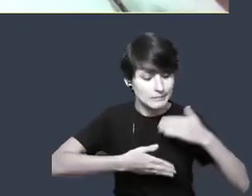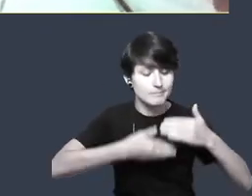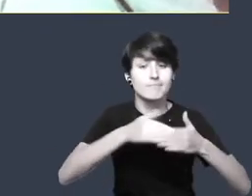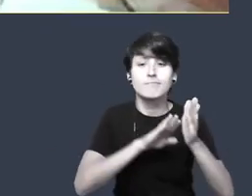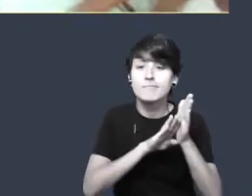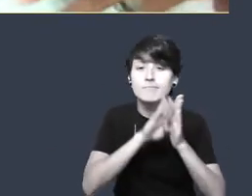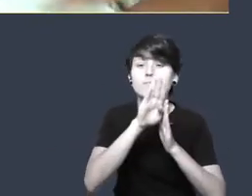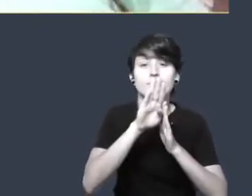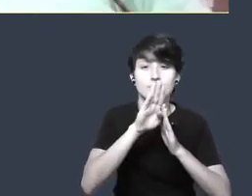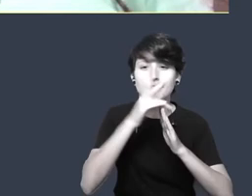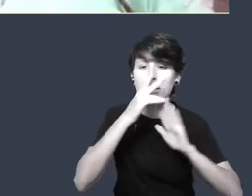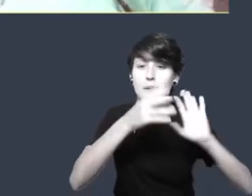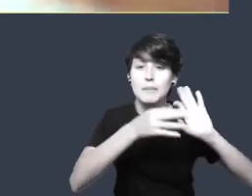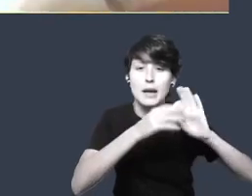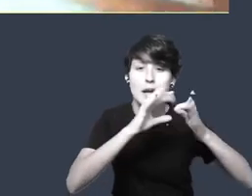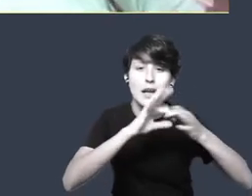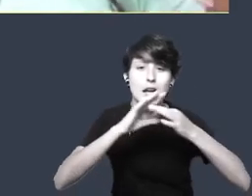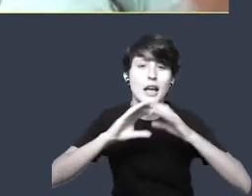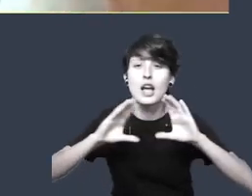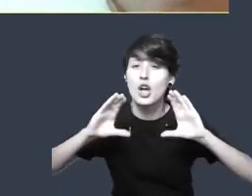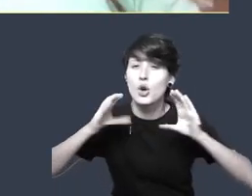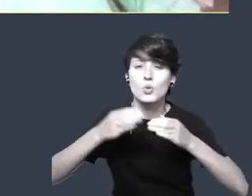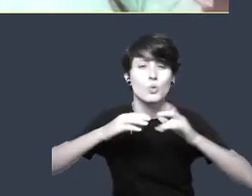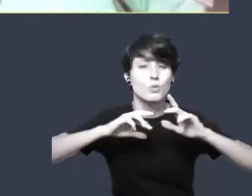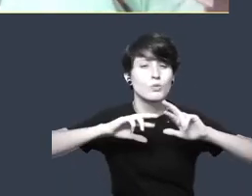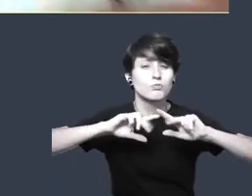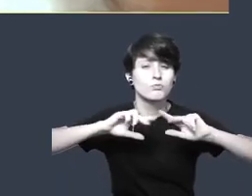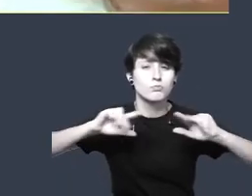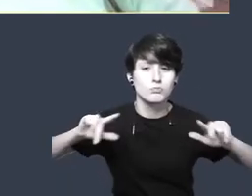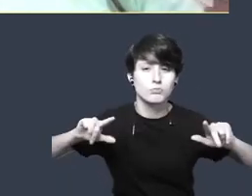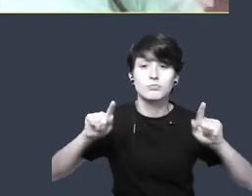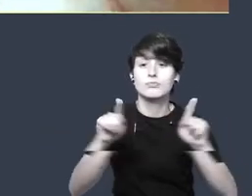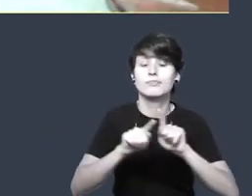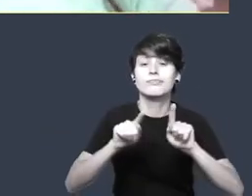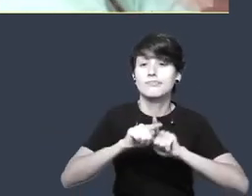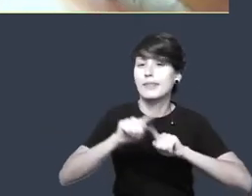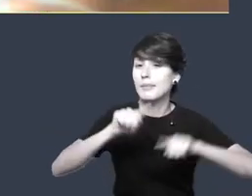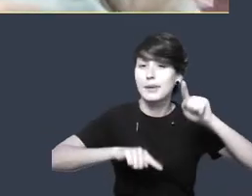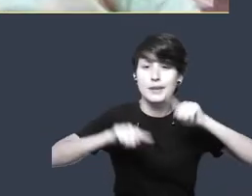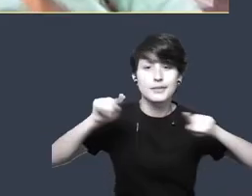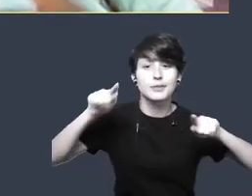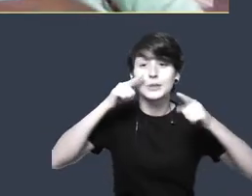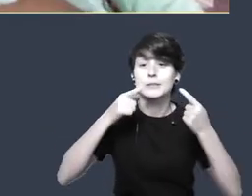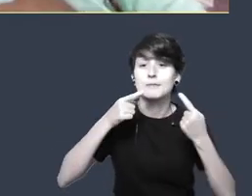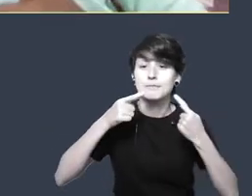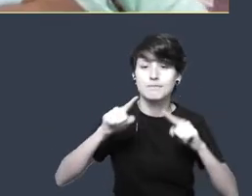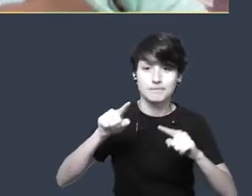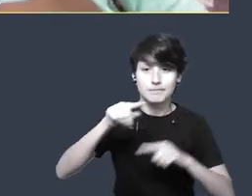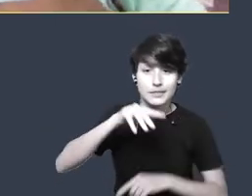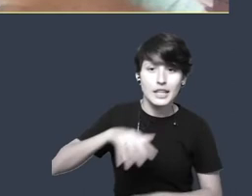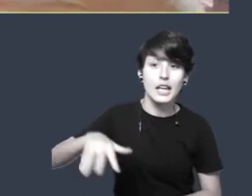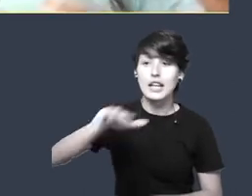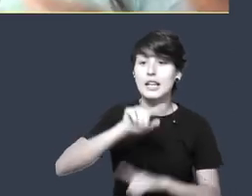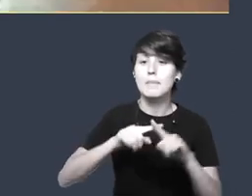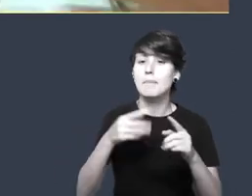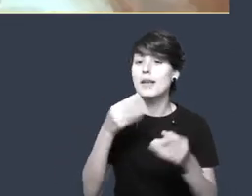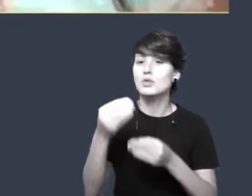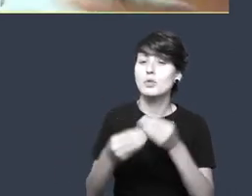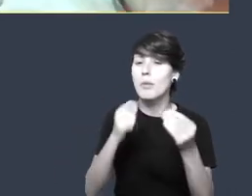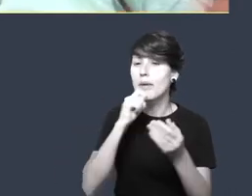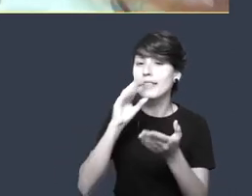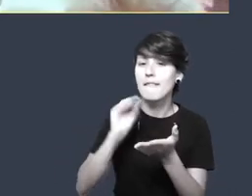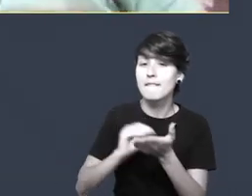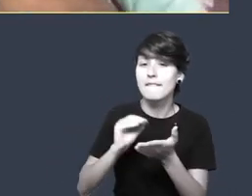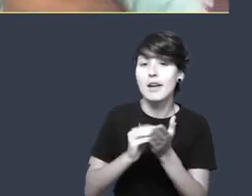conexões entre grupos multidisciplinares, de áreas diferentes para combater esses vieses, mas como ainda falta